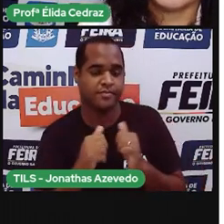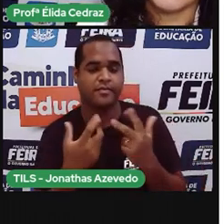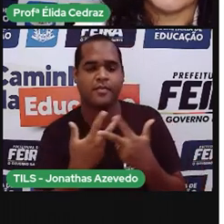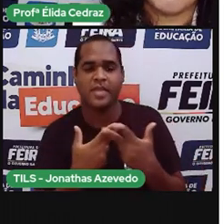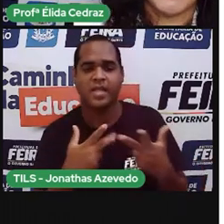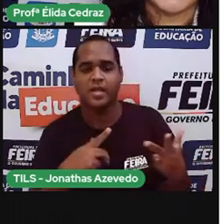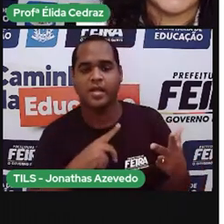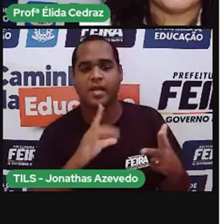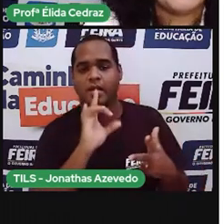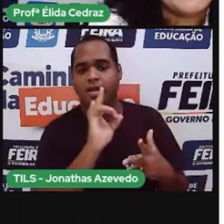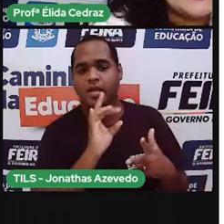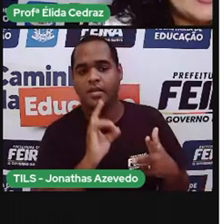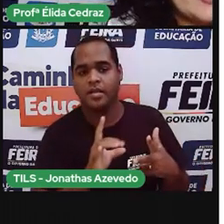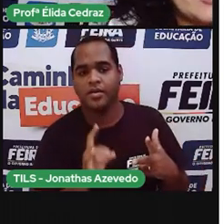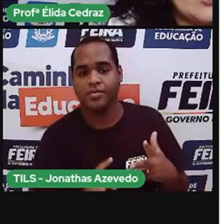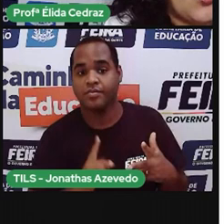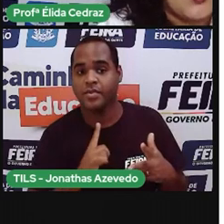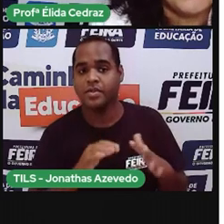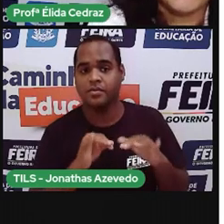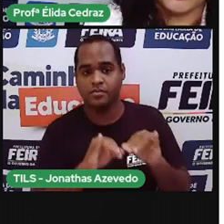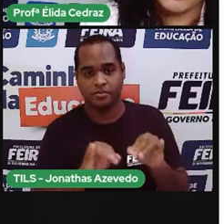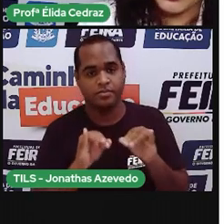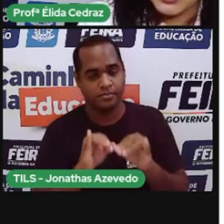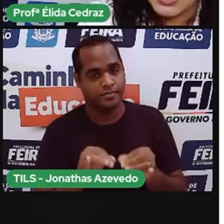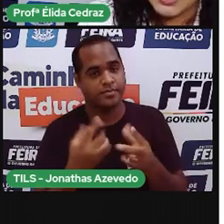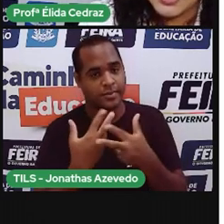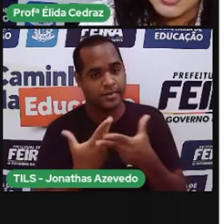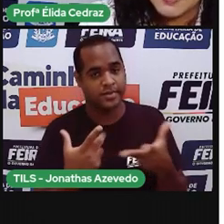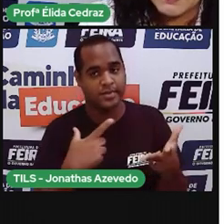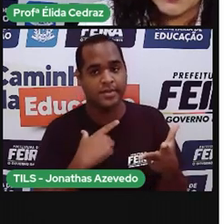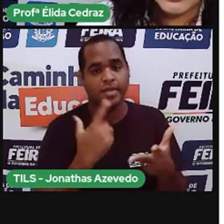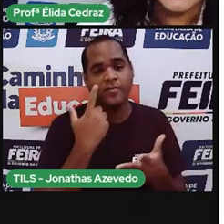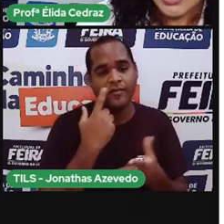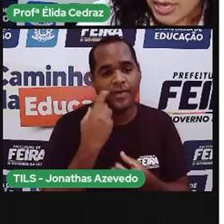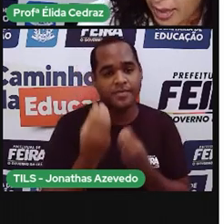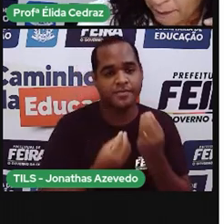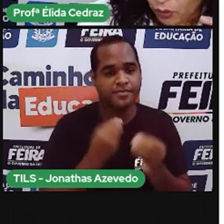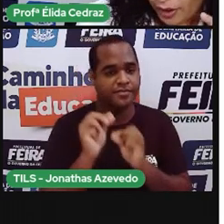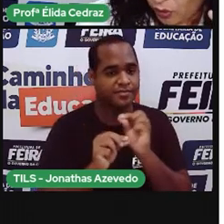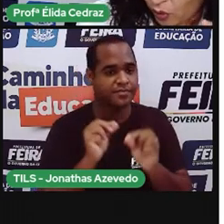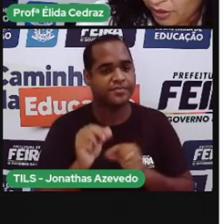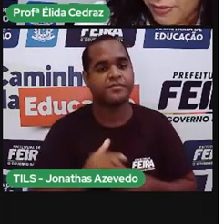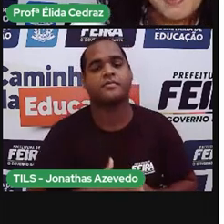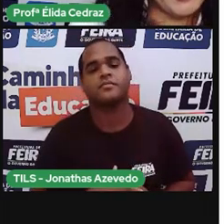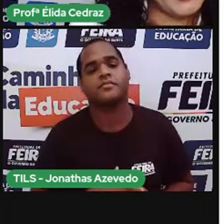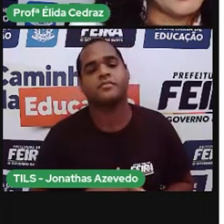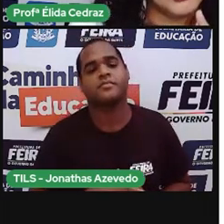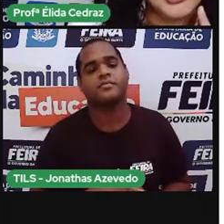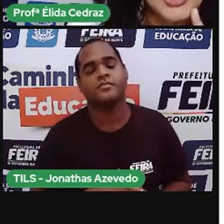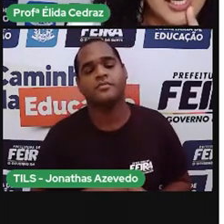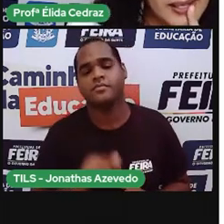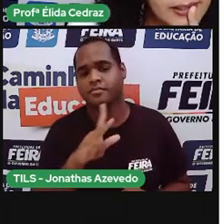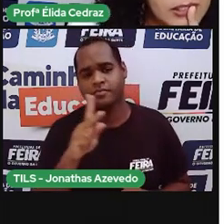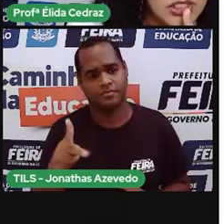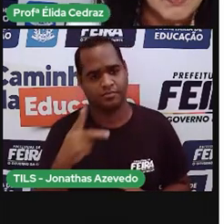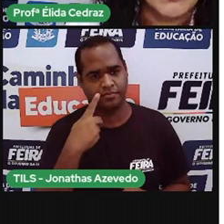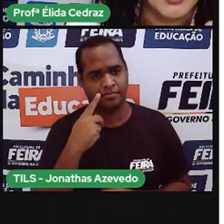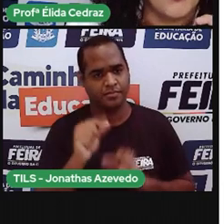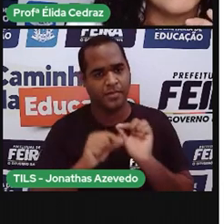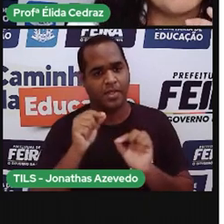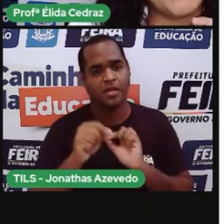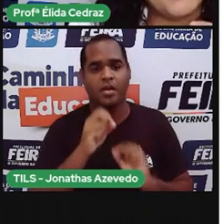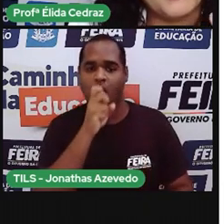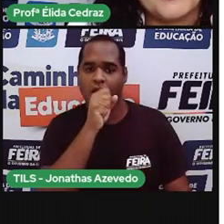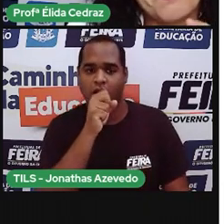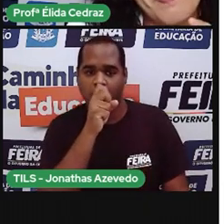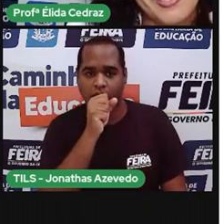em cada mercado? E assim com todos os itens. E a Pro agora vai marcar de laranja